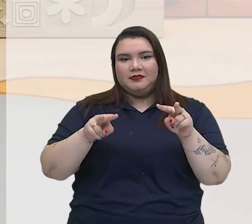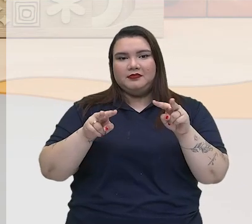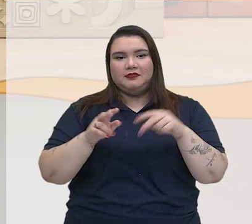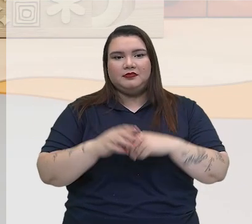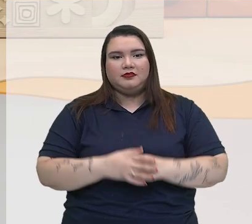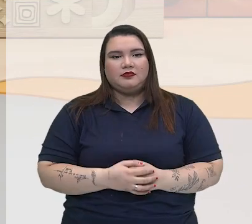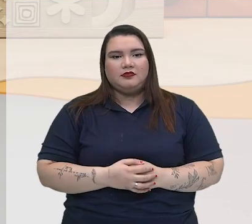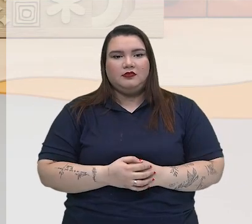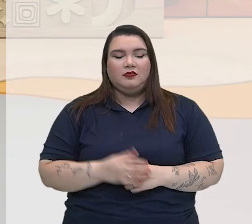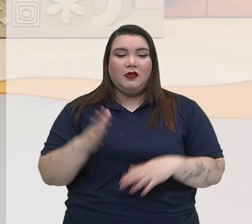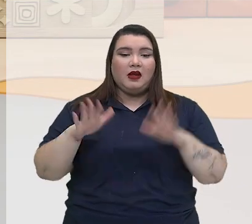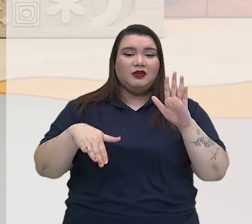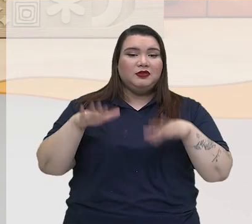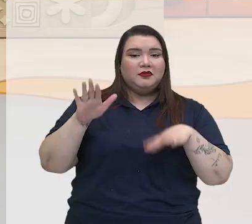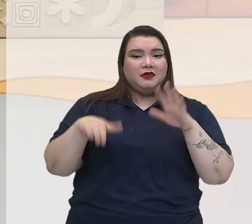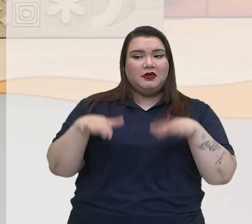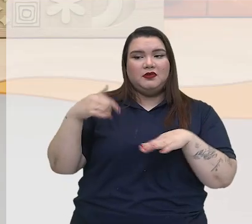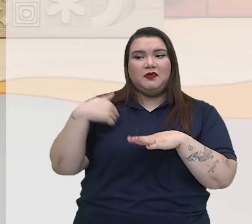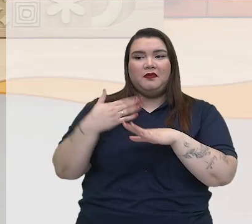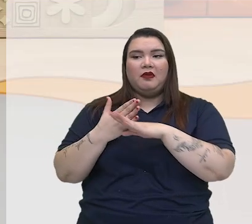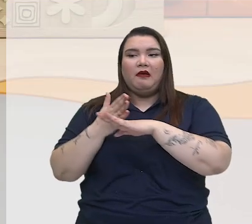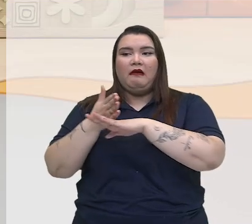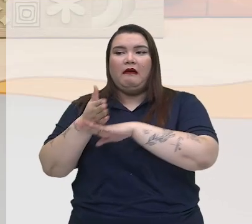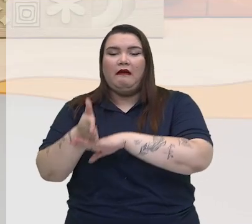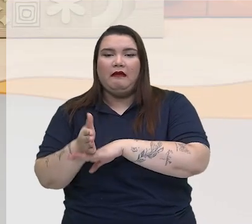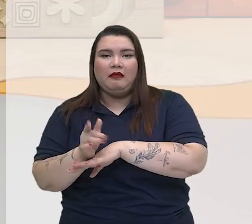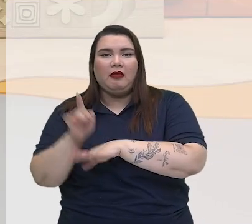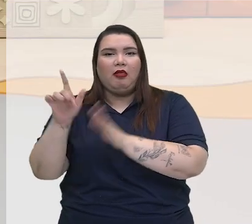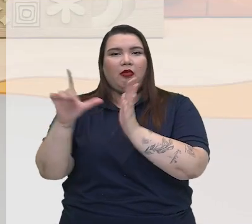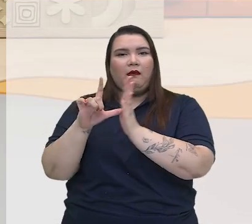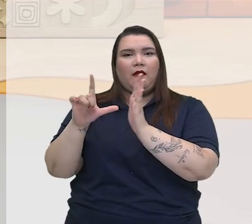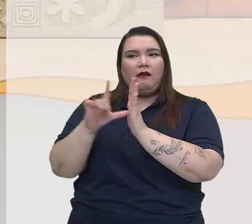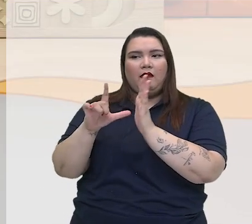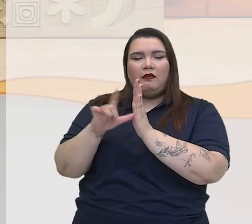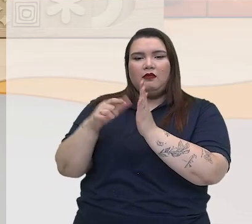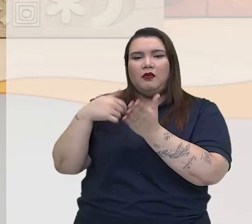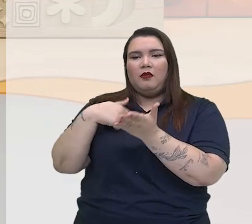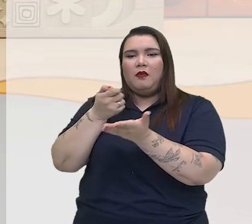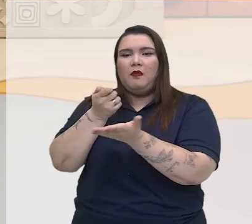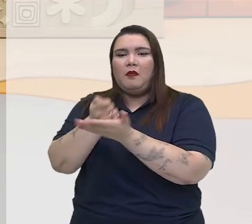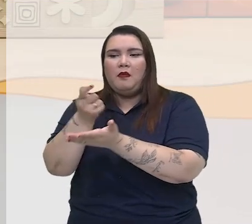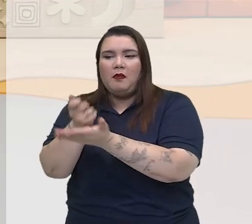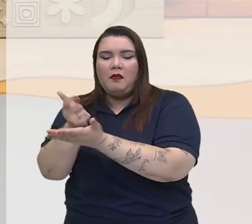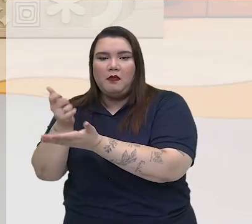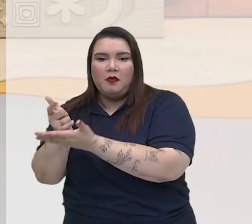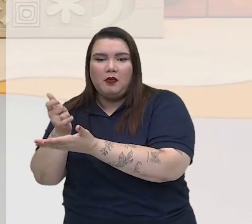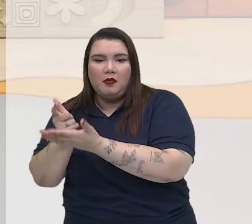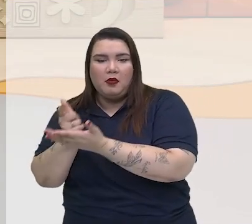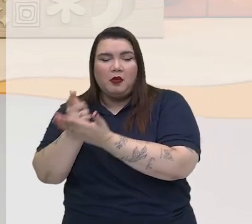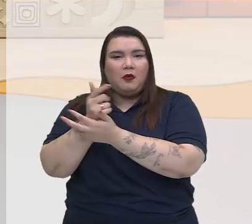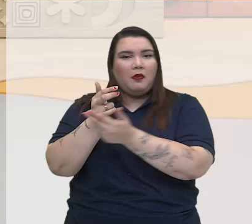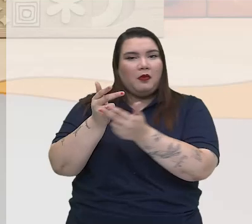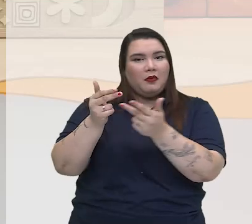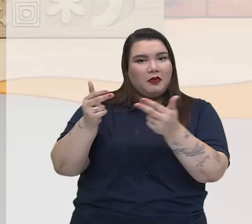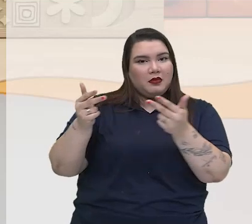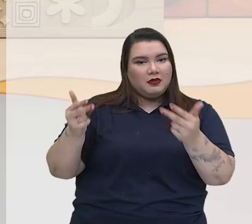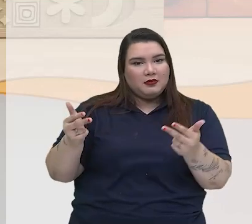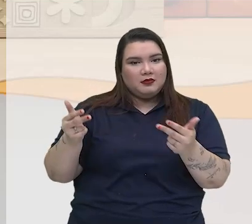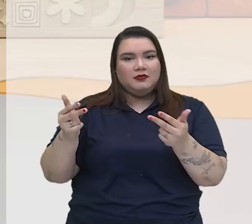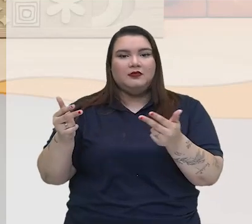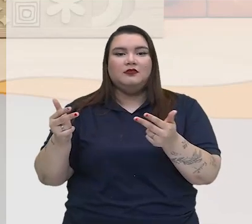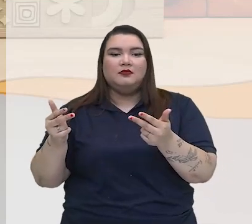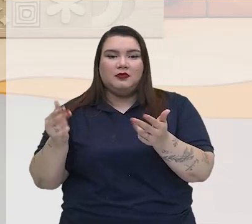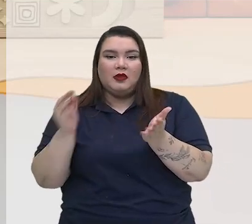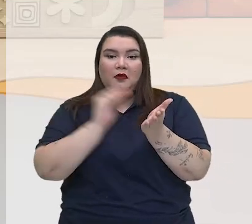Vez e outra vou na venda do vilarejo para comprar sal grosso, cravo e outras coisas